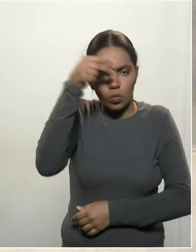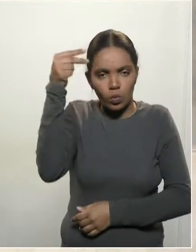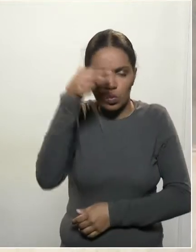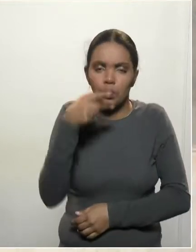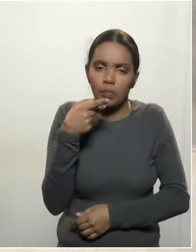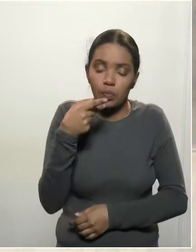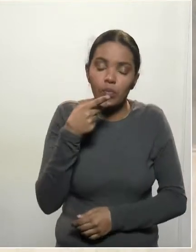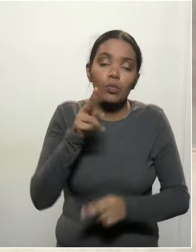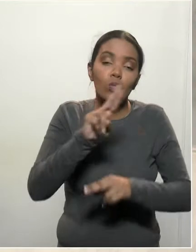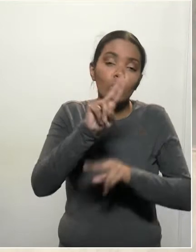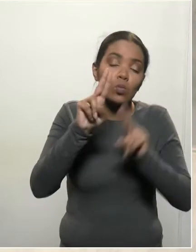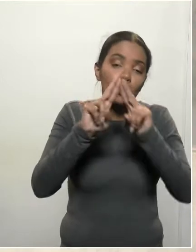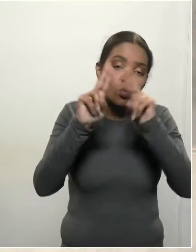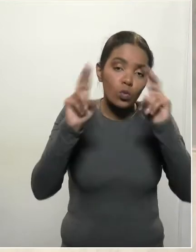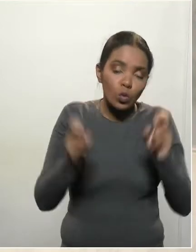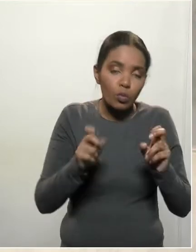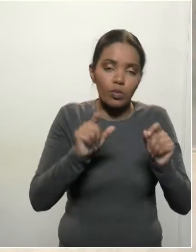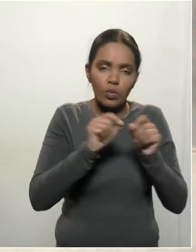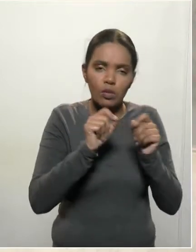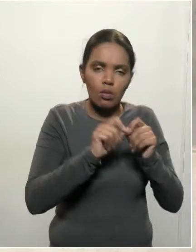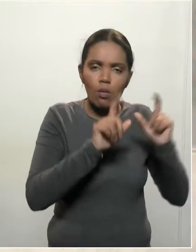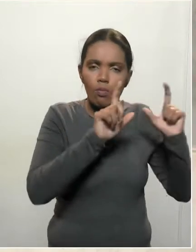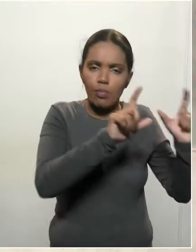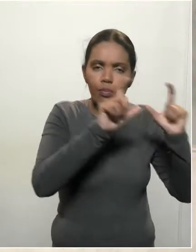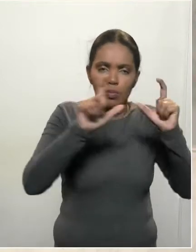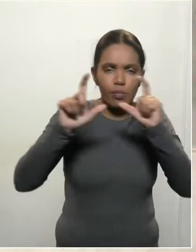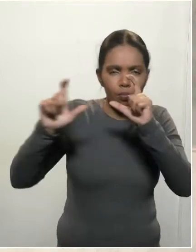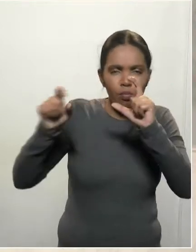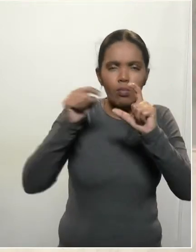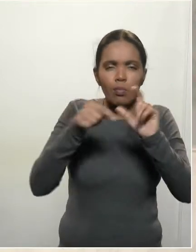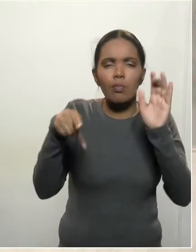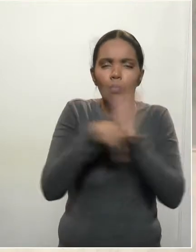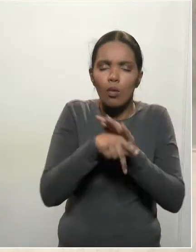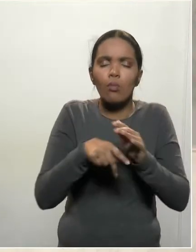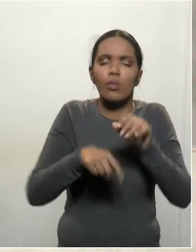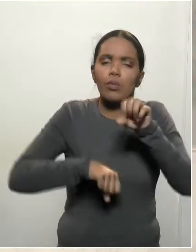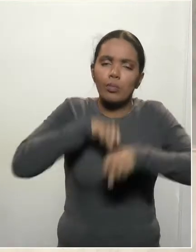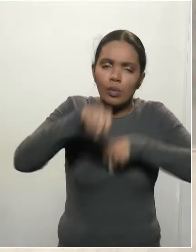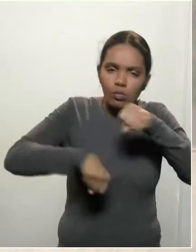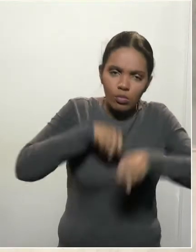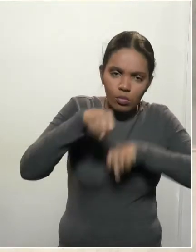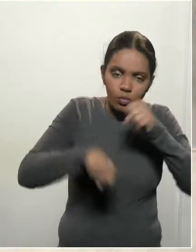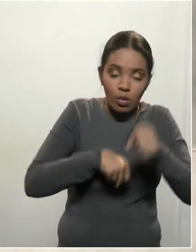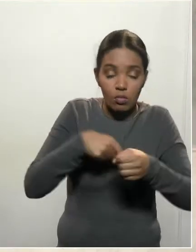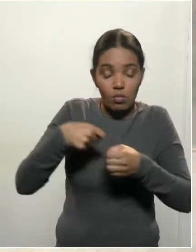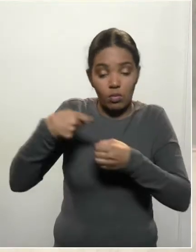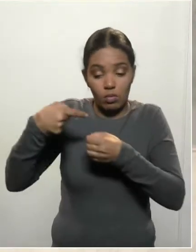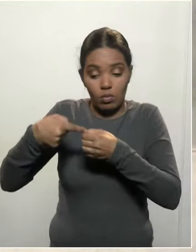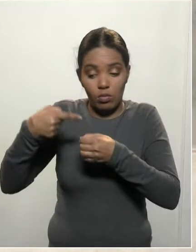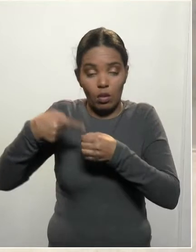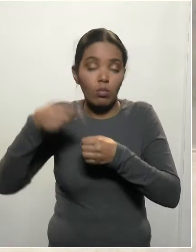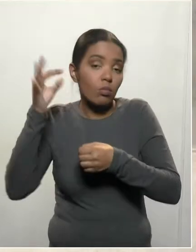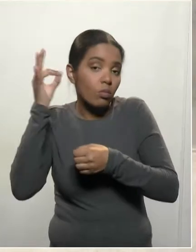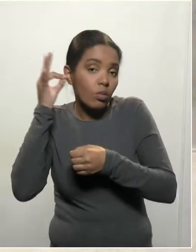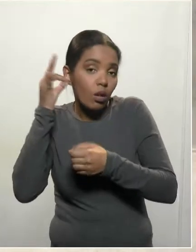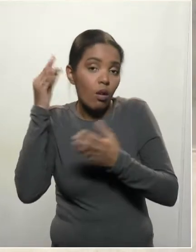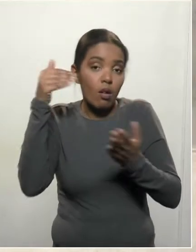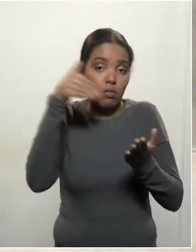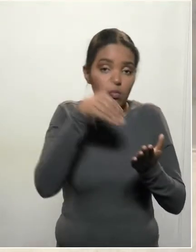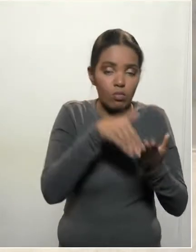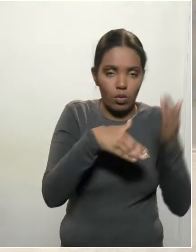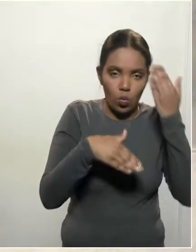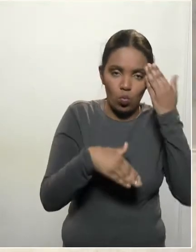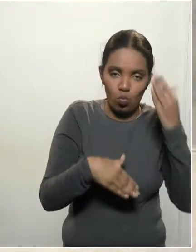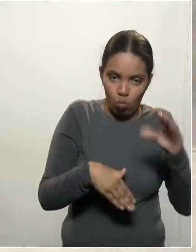das placas de sinalização para ciclistas no trecho da BR-277 e de Curitiba a Ponta Grossa, informando que as